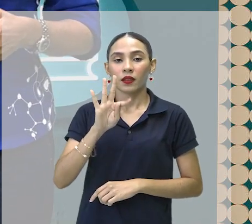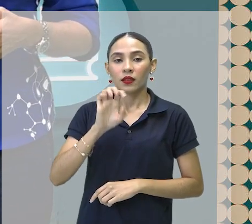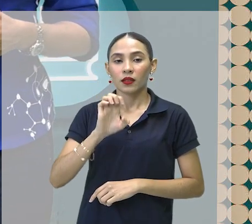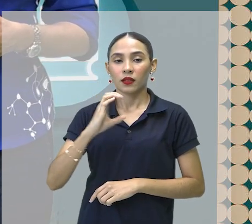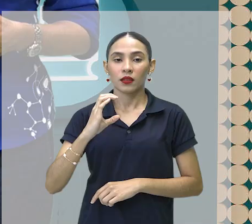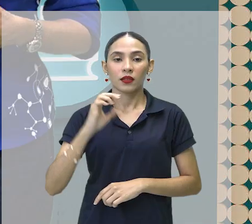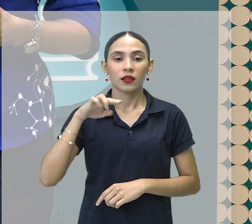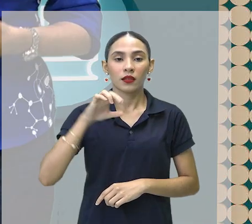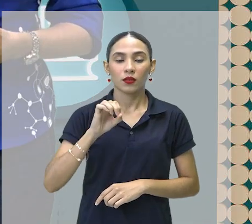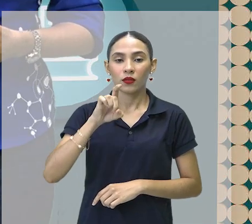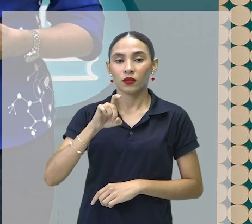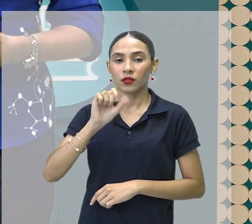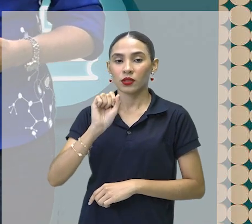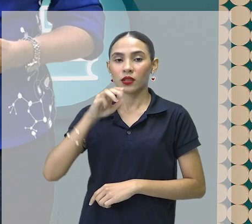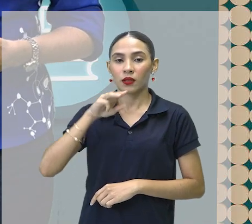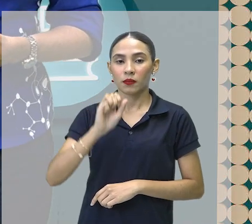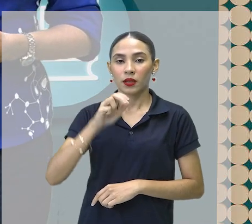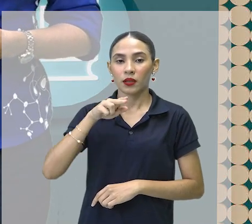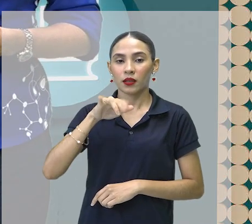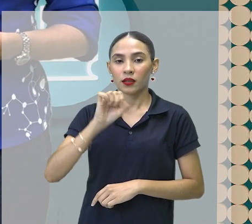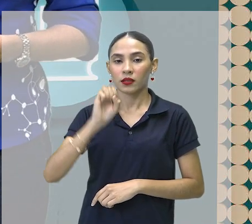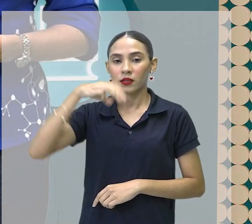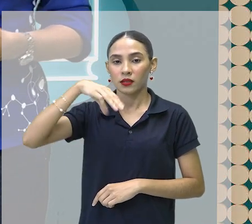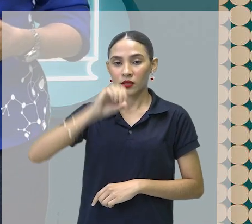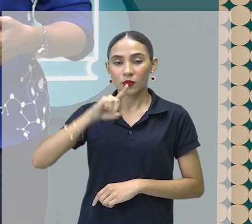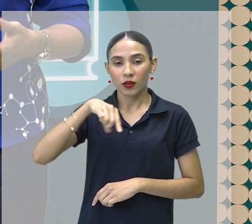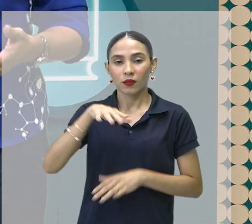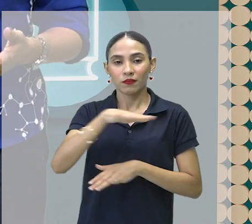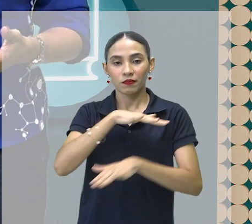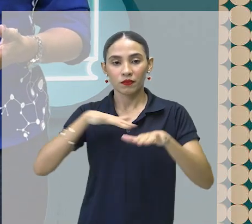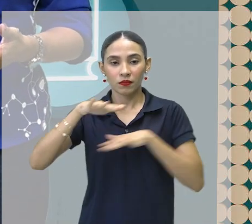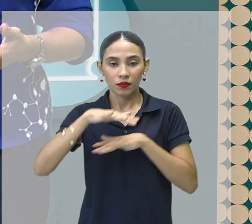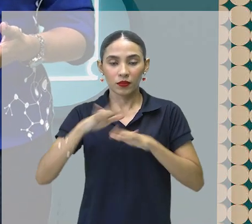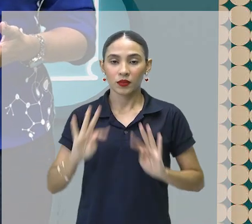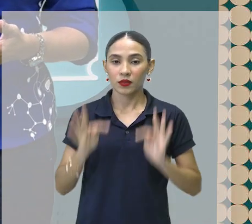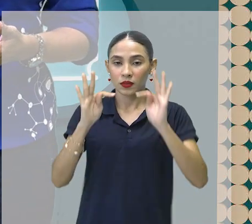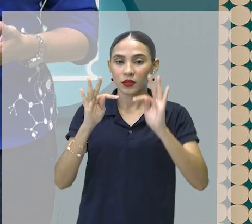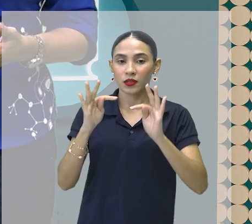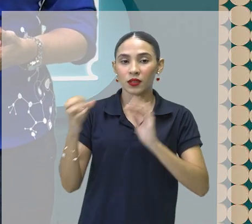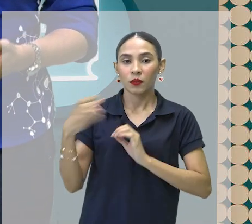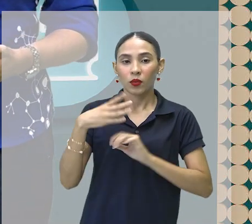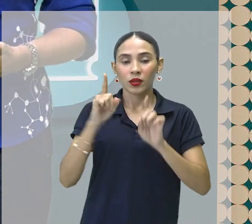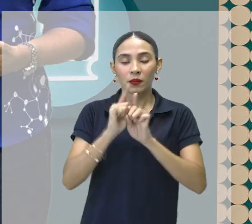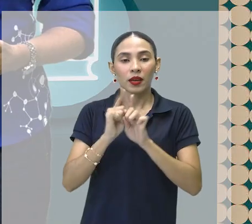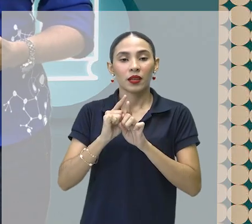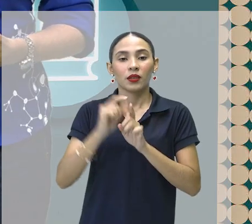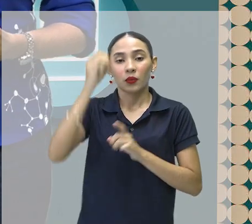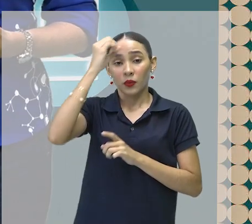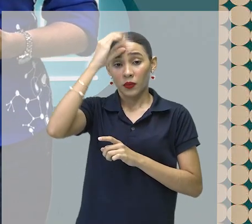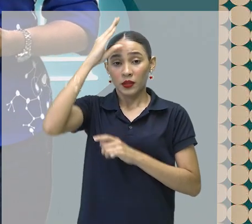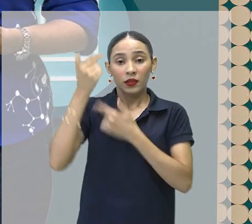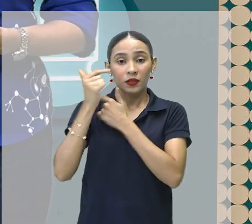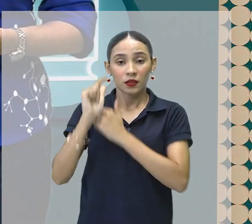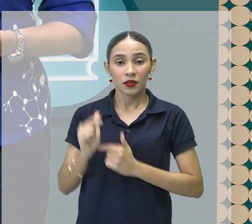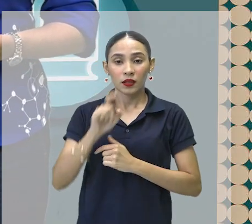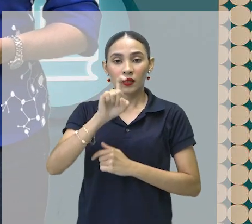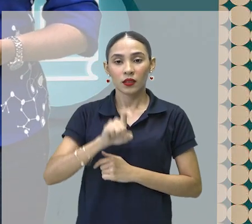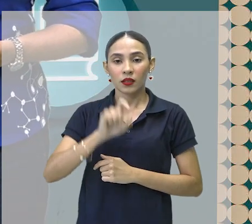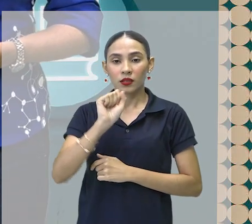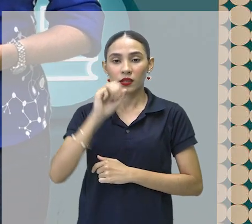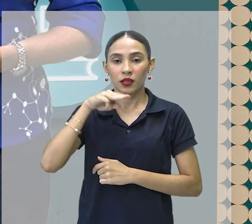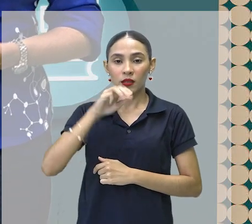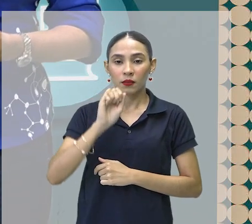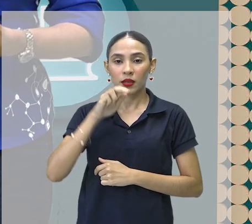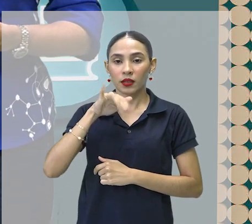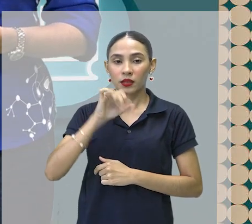texno-xamanismo é um movimento que mistura tecnologias modernas com saberes ancestrais, como o xamanismo, as medicinas